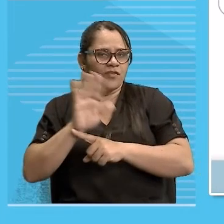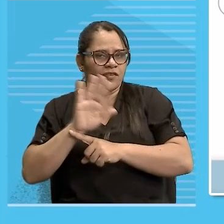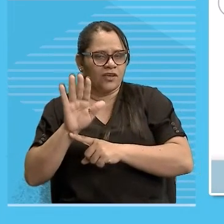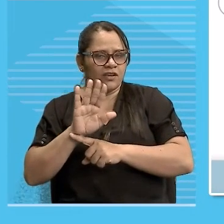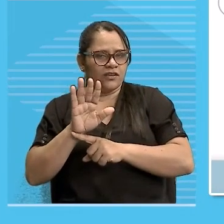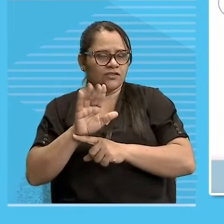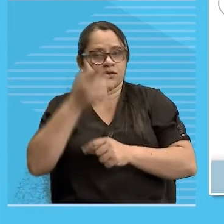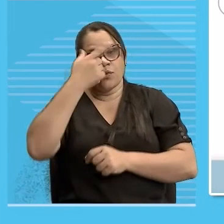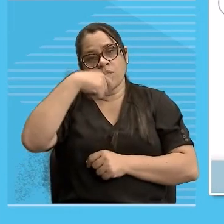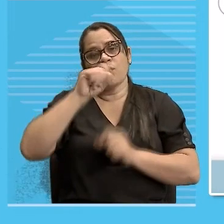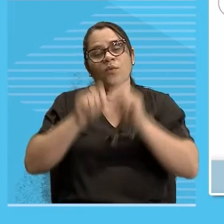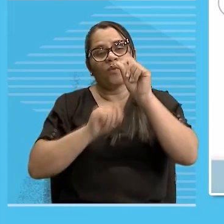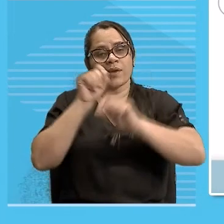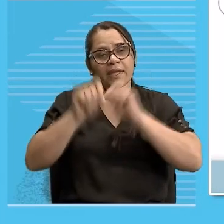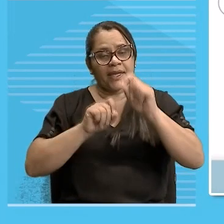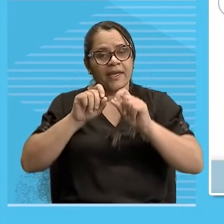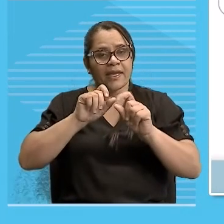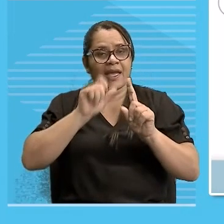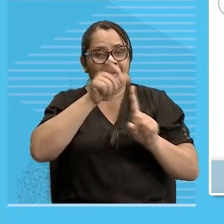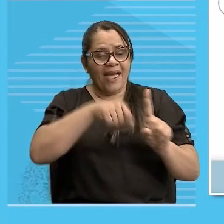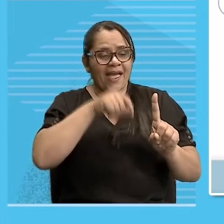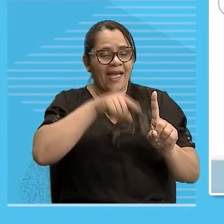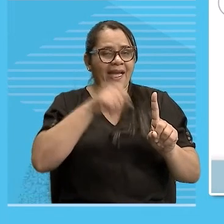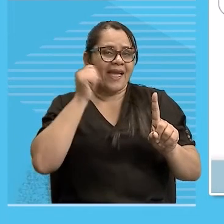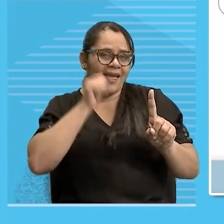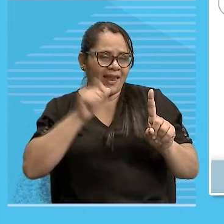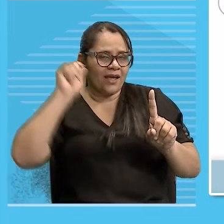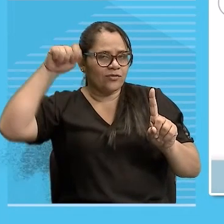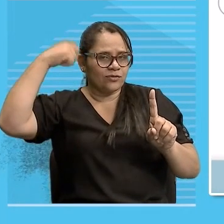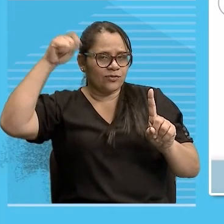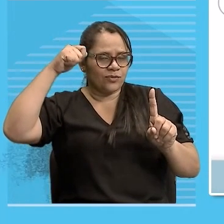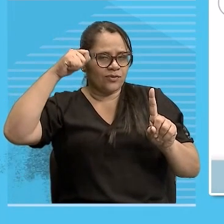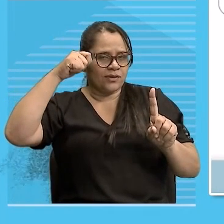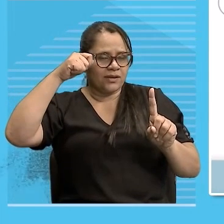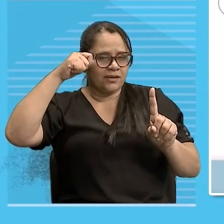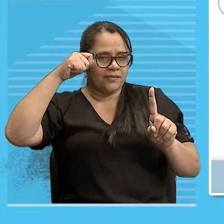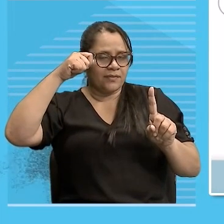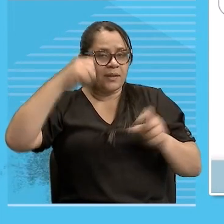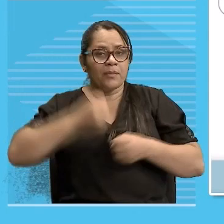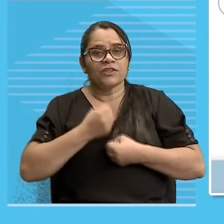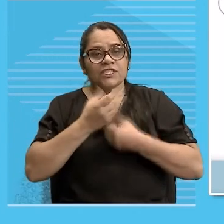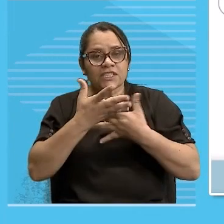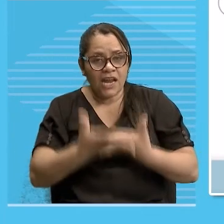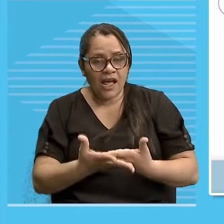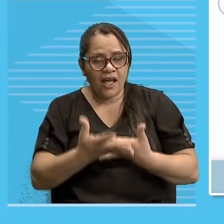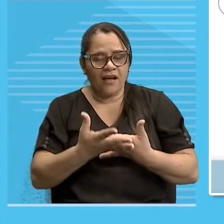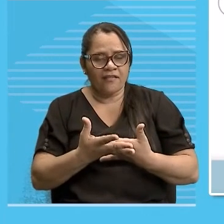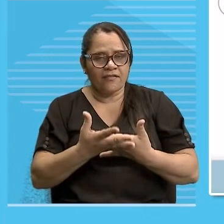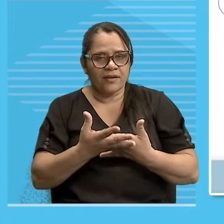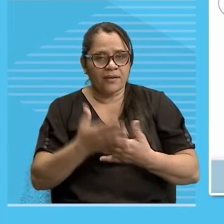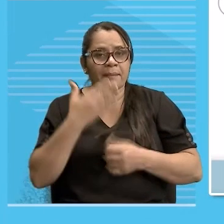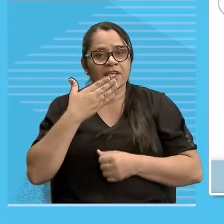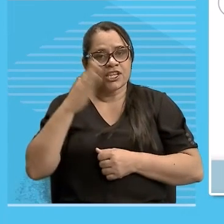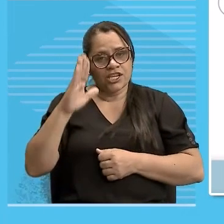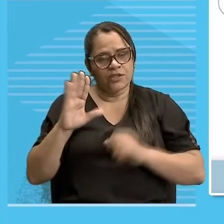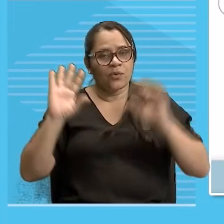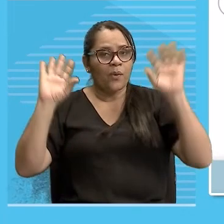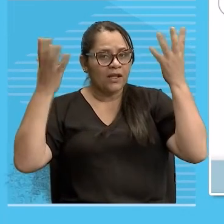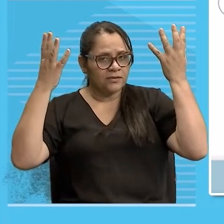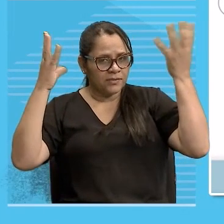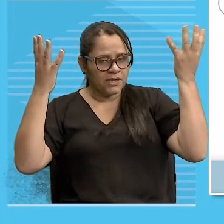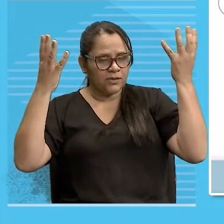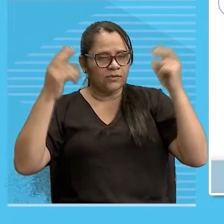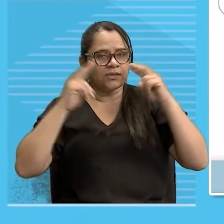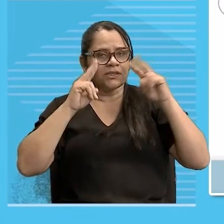estaria expressando com esse rosto, essas expressões de ânimo, essas mãozinhas para cima, né? Então, na